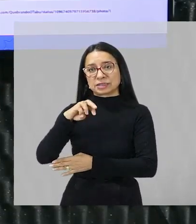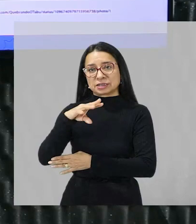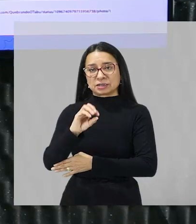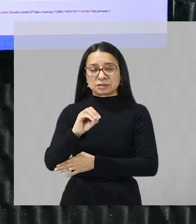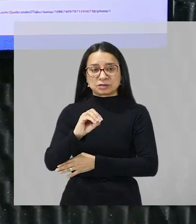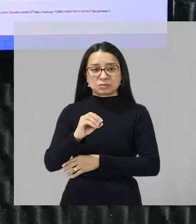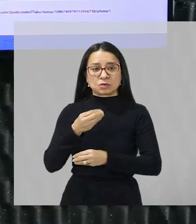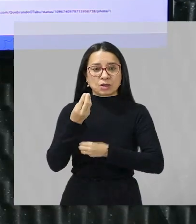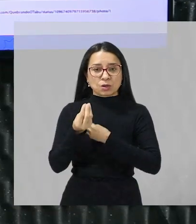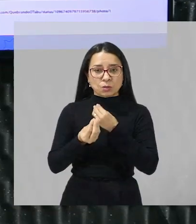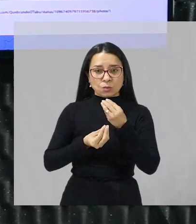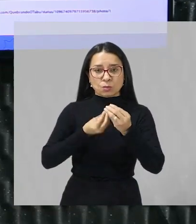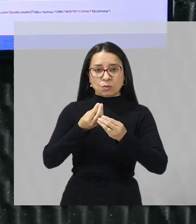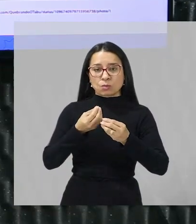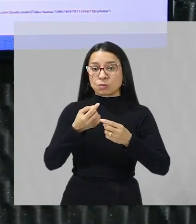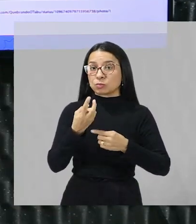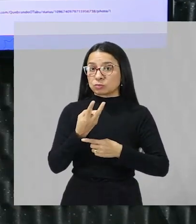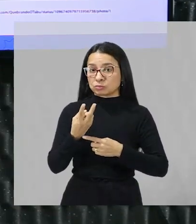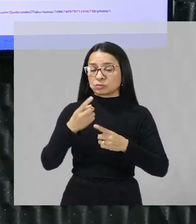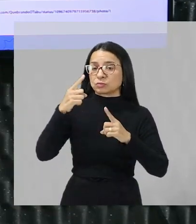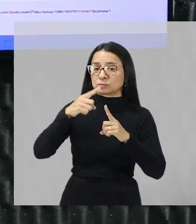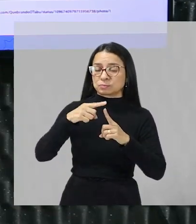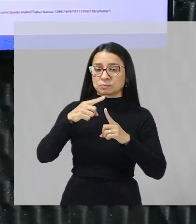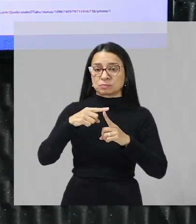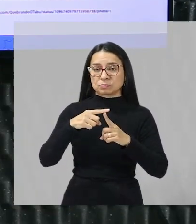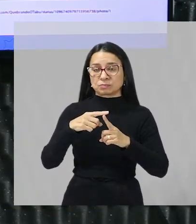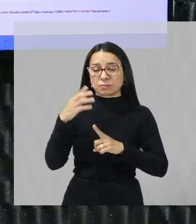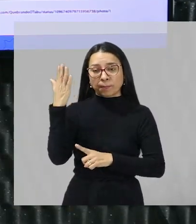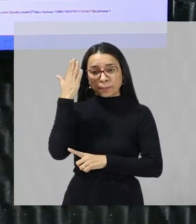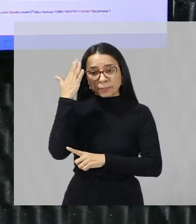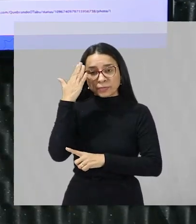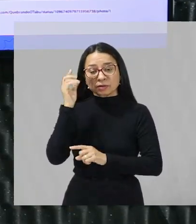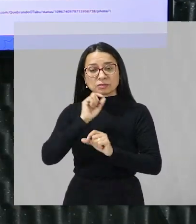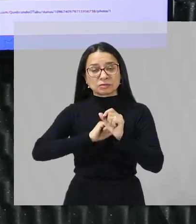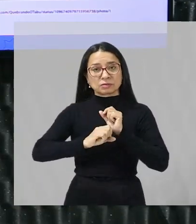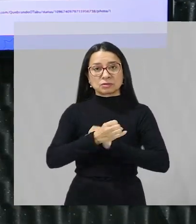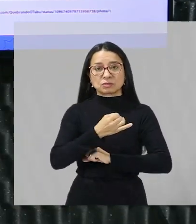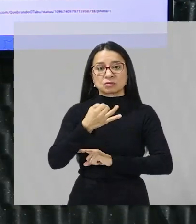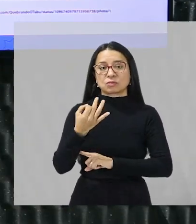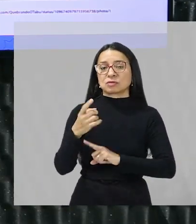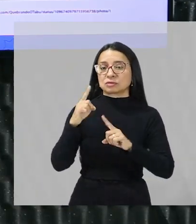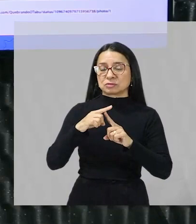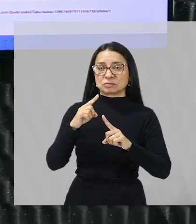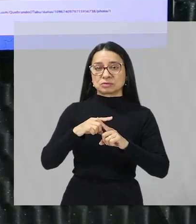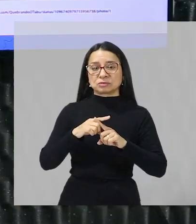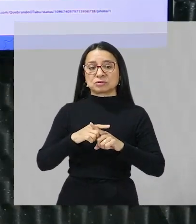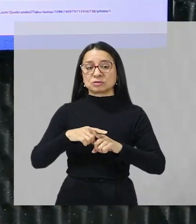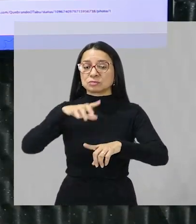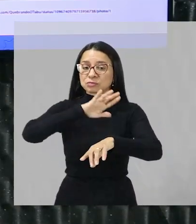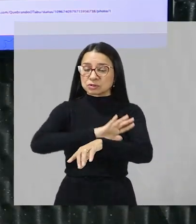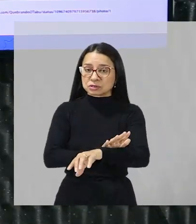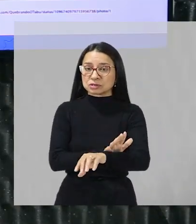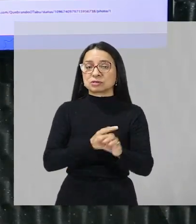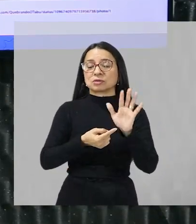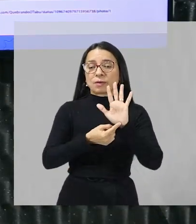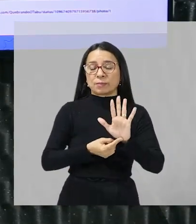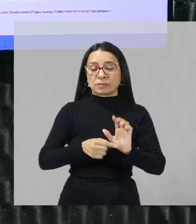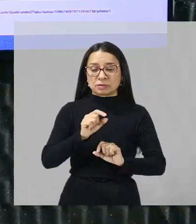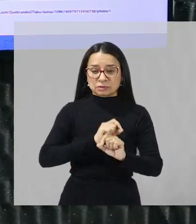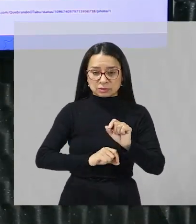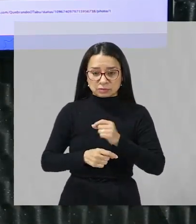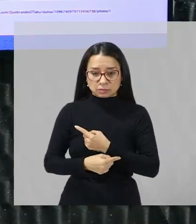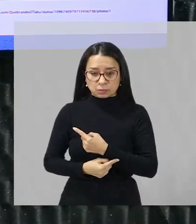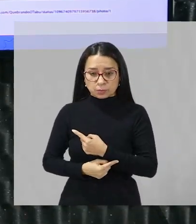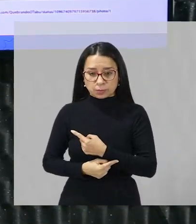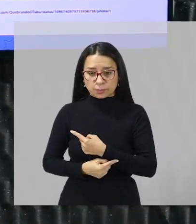duas formas. A gente vai tentar entender quais são as duas formas de racismo apresentadas no quadrinho. Vamos lá. E aí o quadrinho começa o